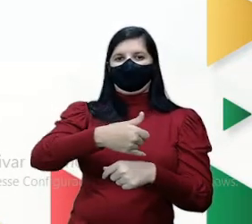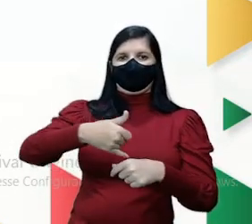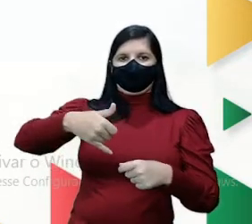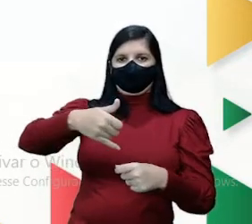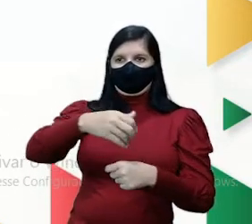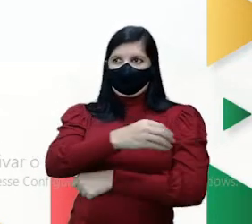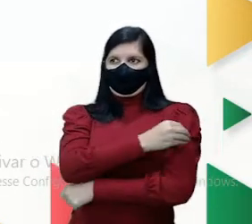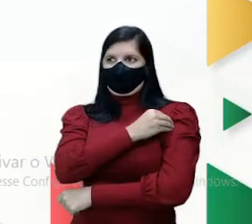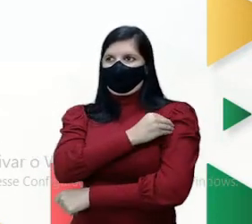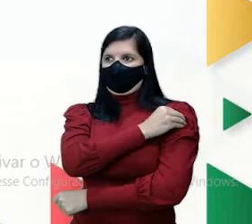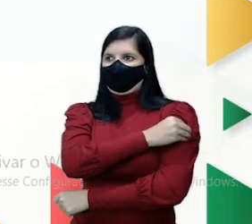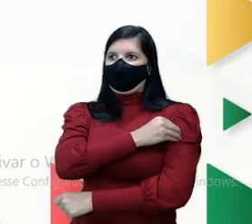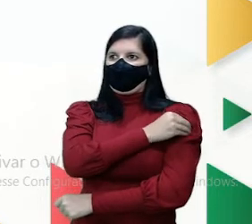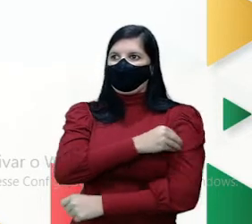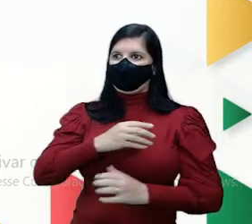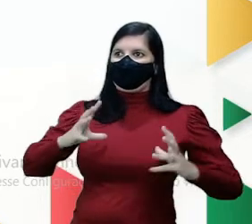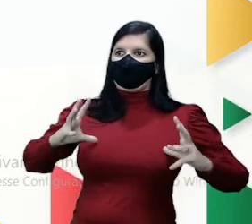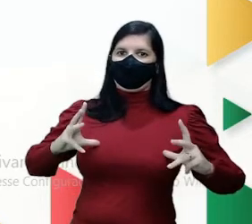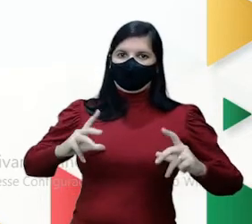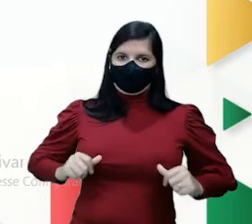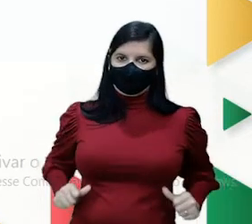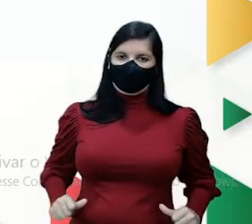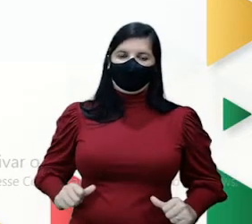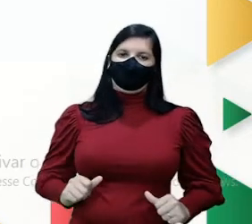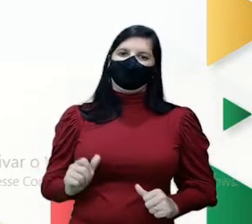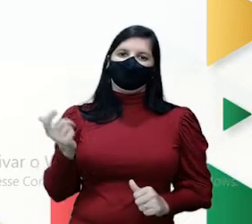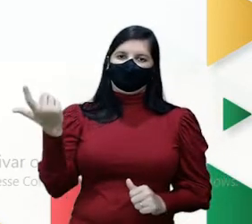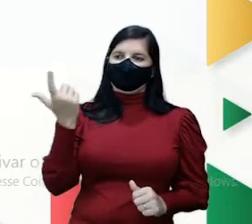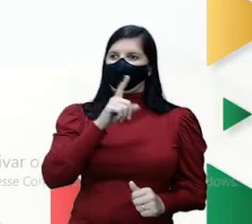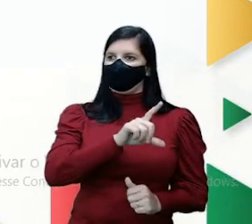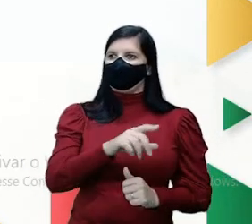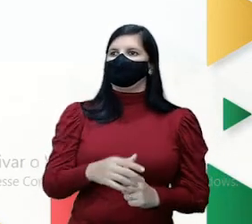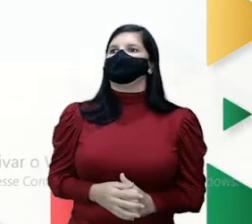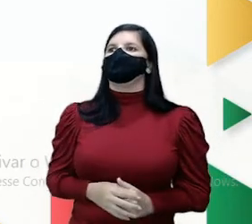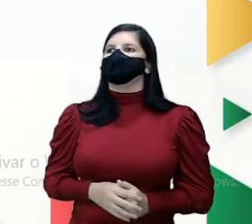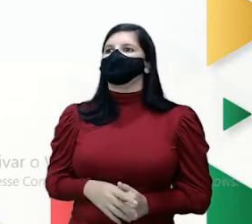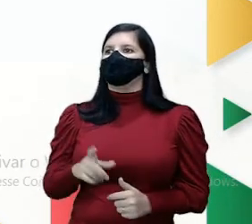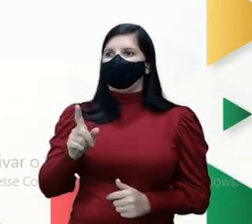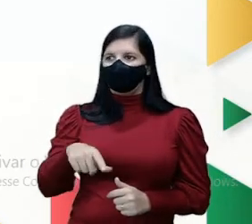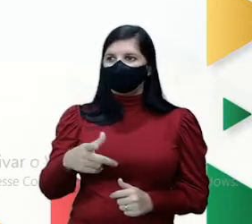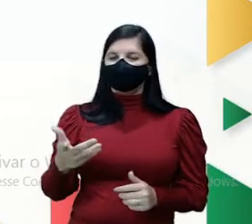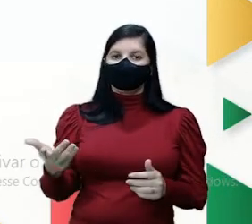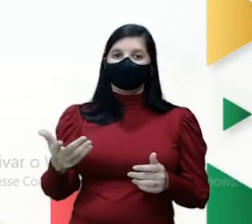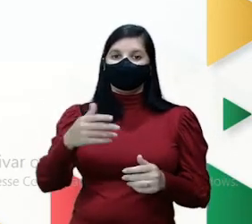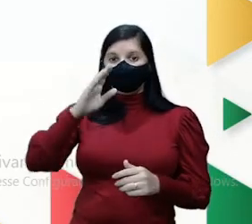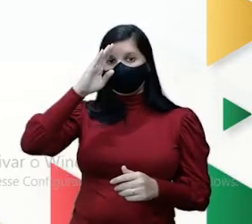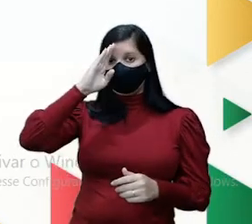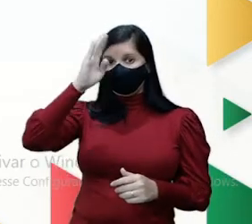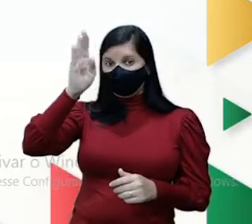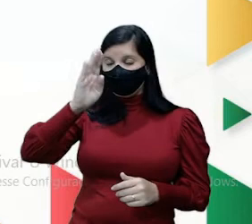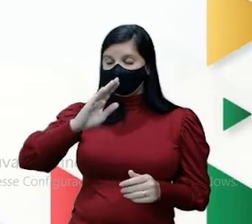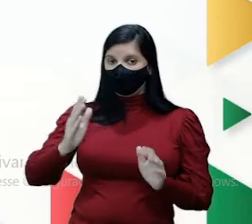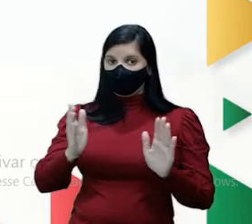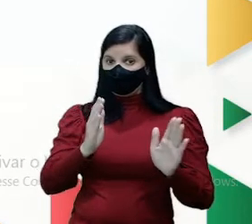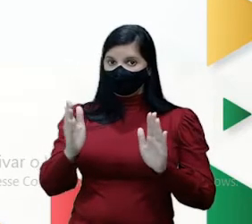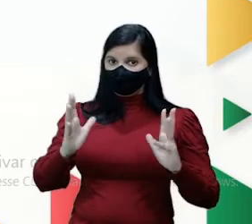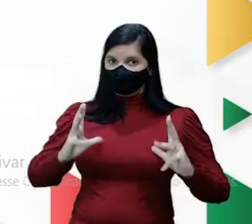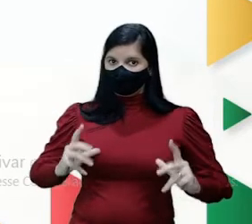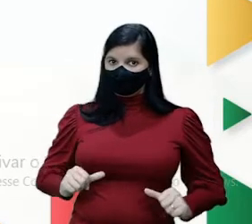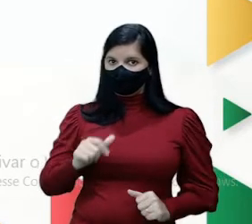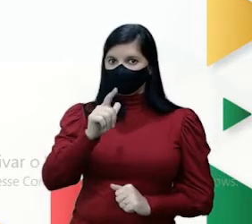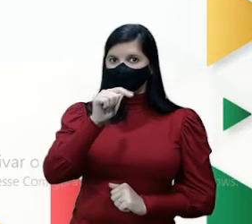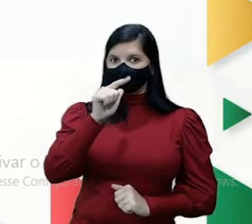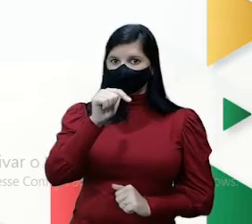pós-alcalinização e desinfecção e floretação. Olha só, essa é uma das principais etapas de tratamento